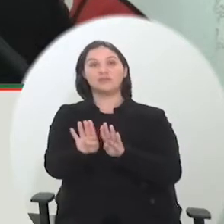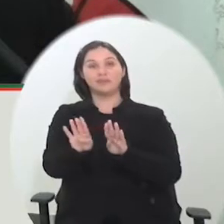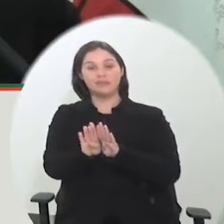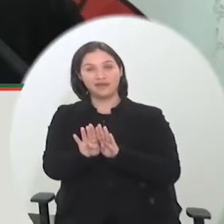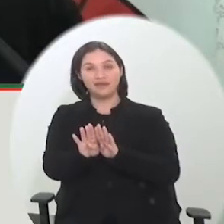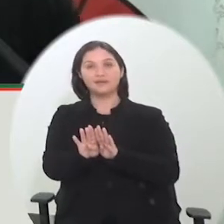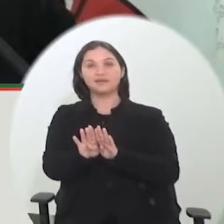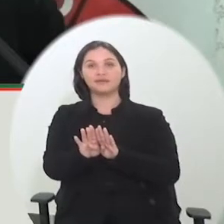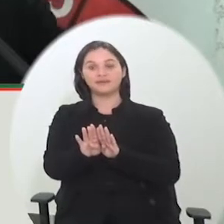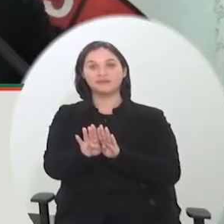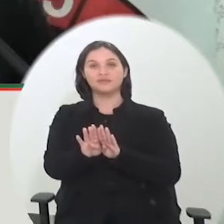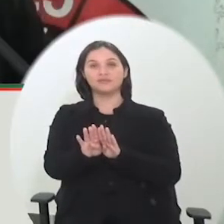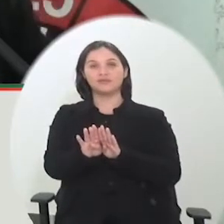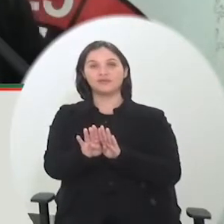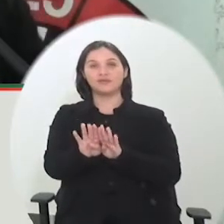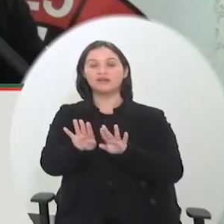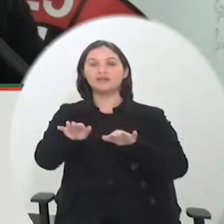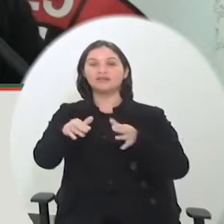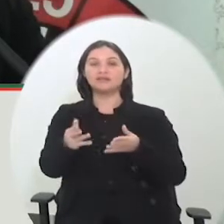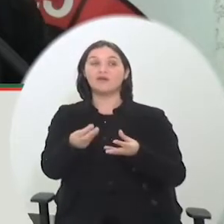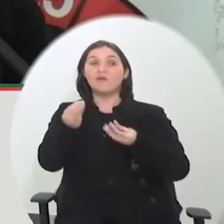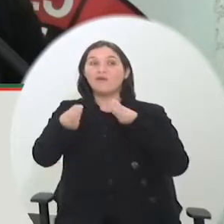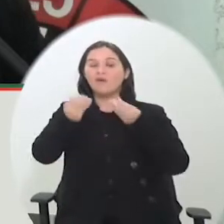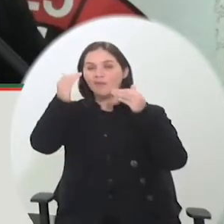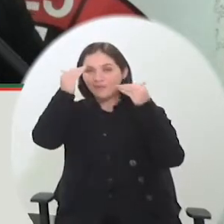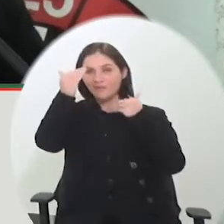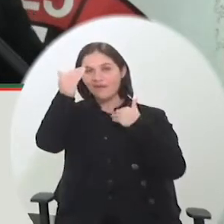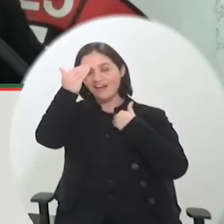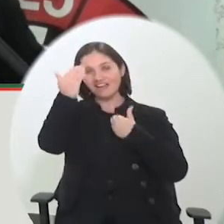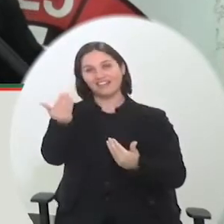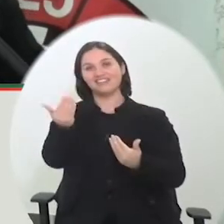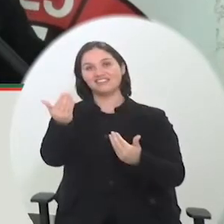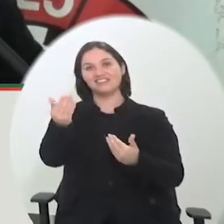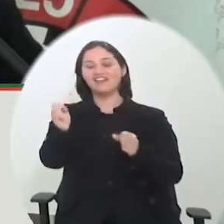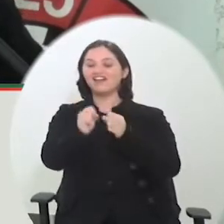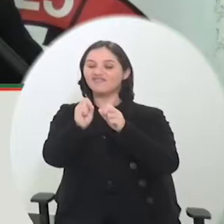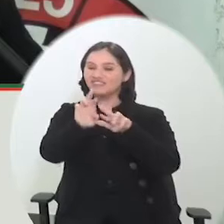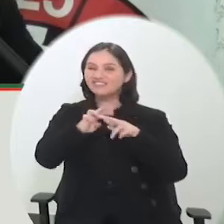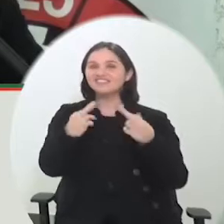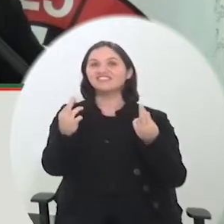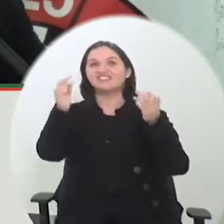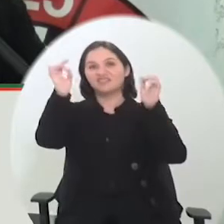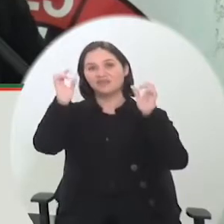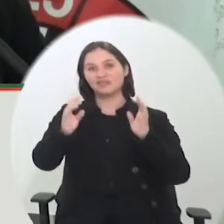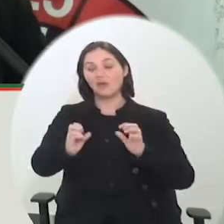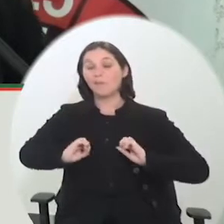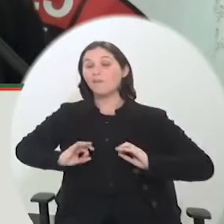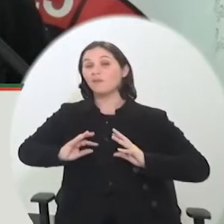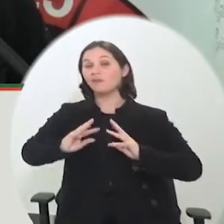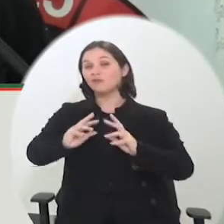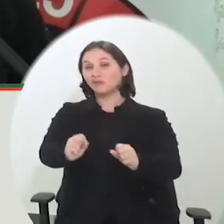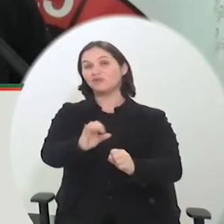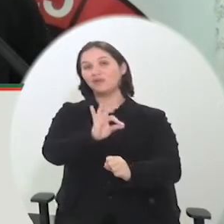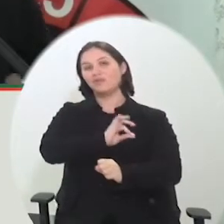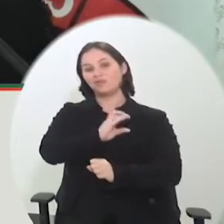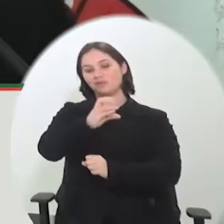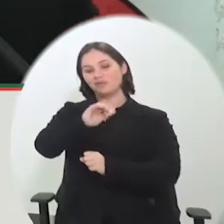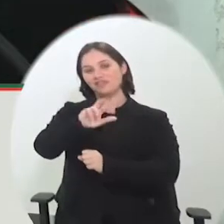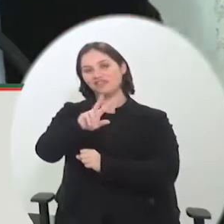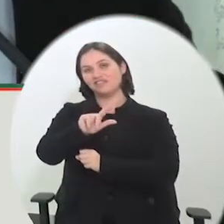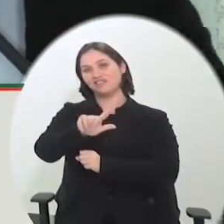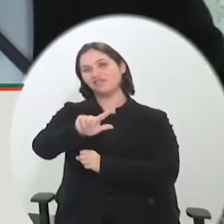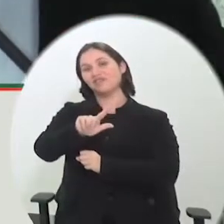nós, é o nosso gesto da Câmara de Vereadores, o agradecimento da cidade por tudo que a Polícia Civil faz. Então, eu